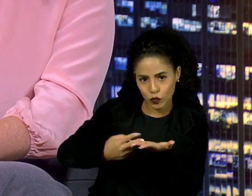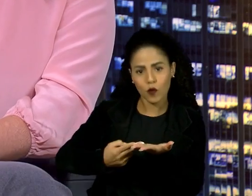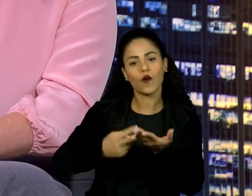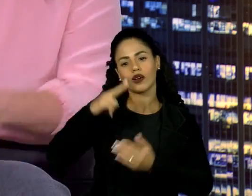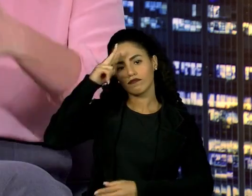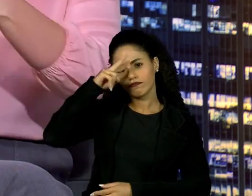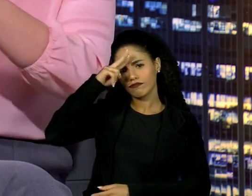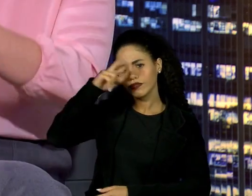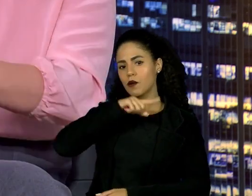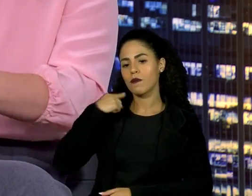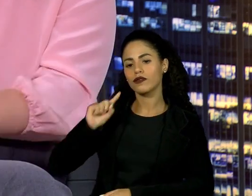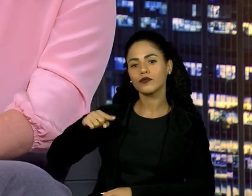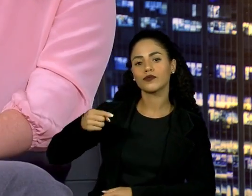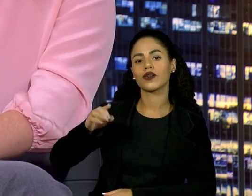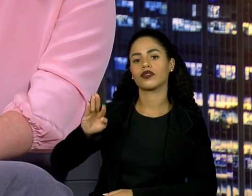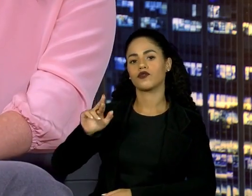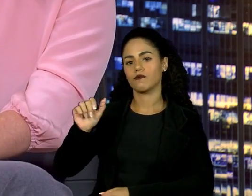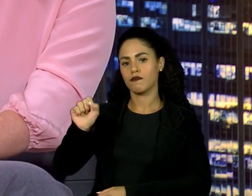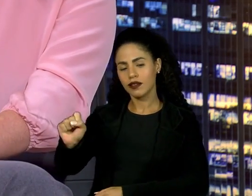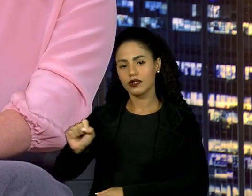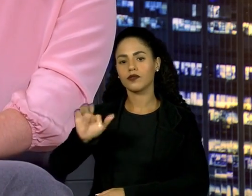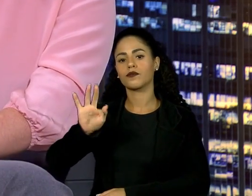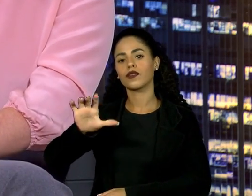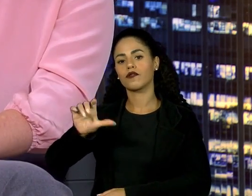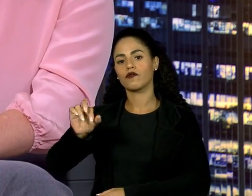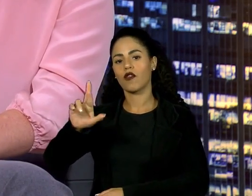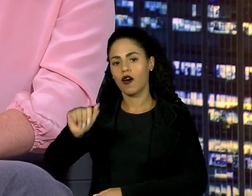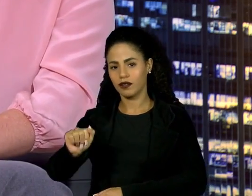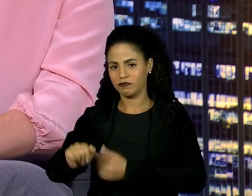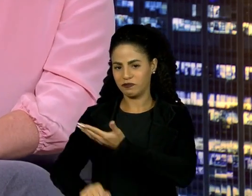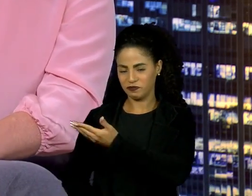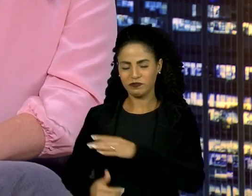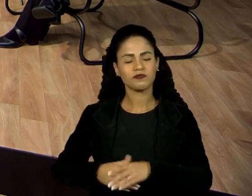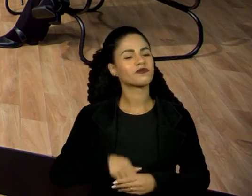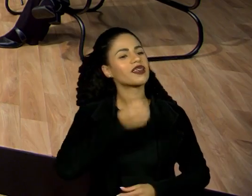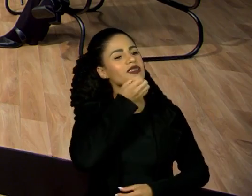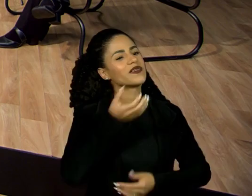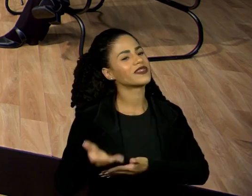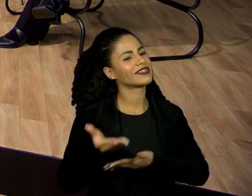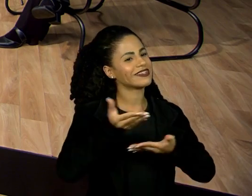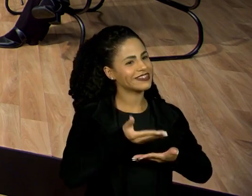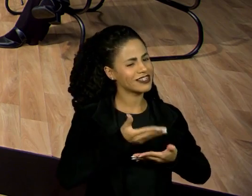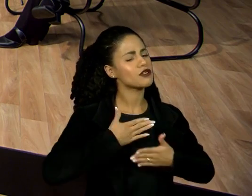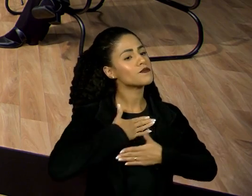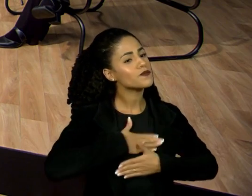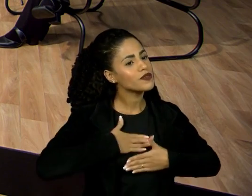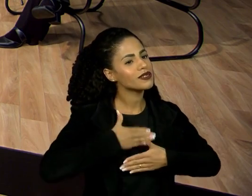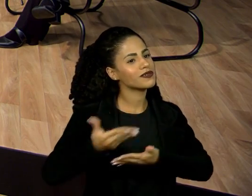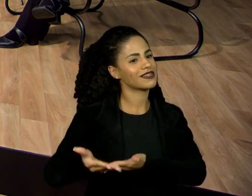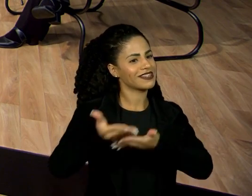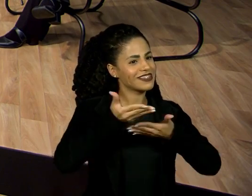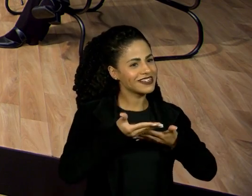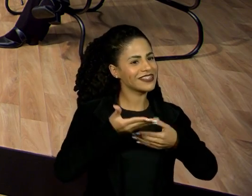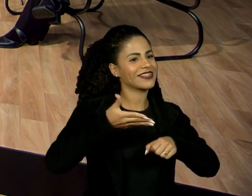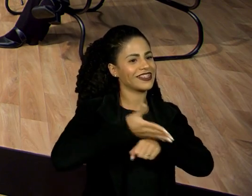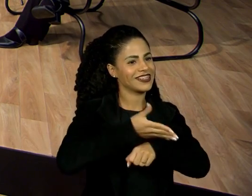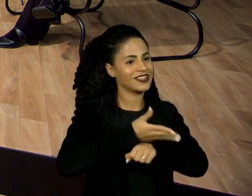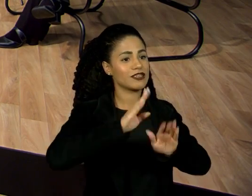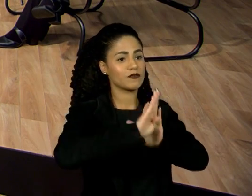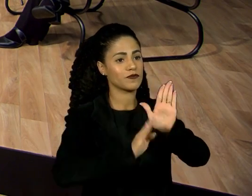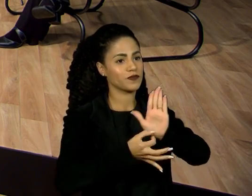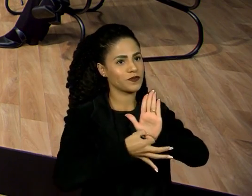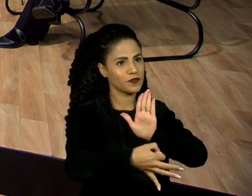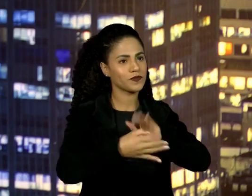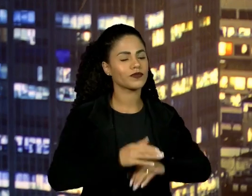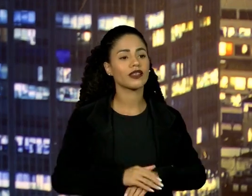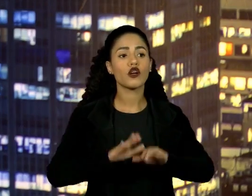Póstumas de Brás Cubas para o inglês, a Flora Thompson DeVoe. Sejam muito bem-vindos, é um prazer ter vocês aqui com a gente hoje. Obrigada.